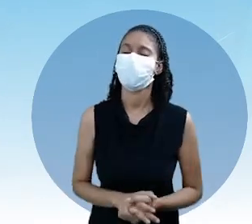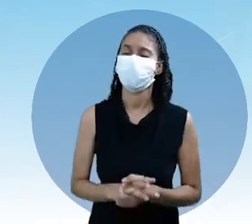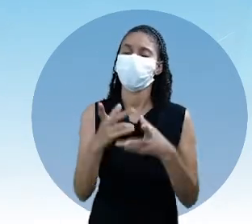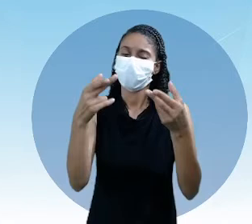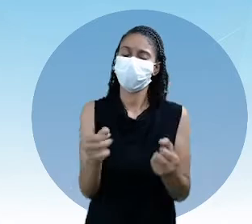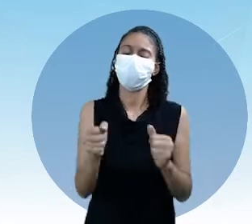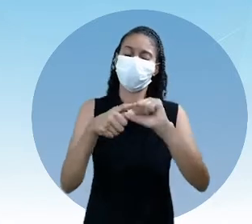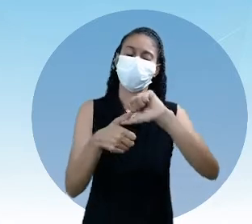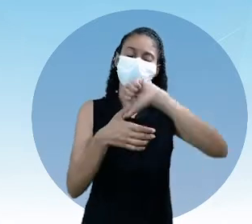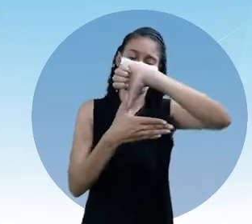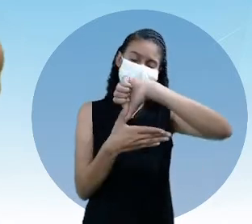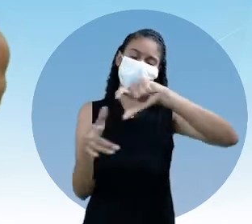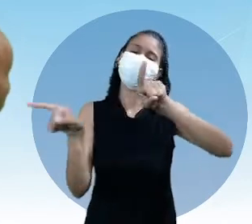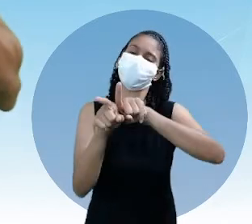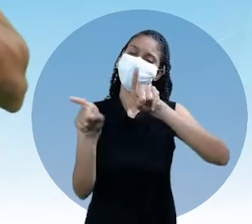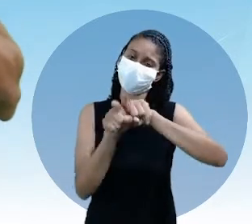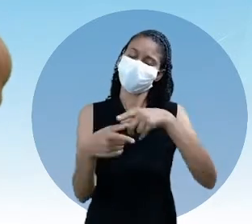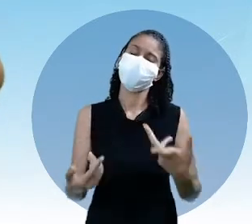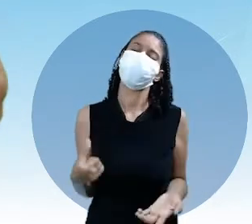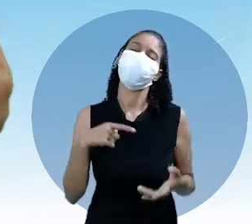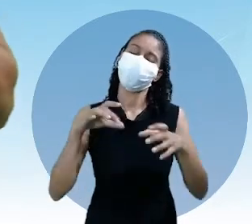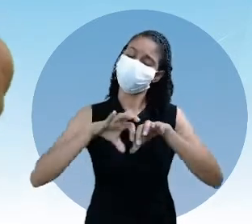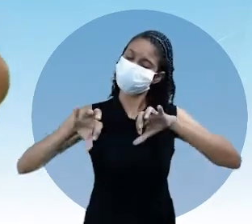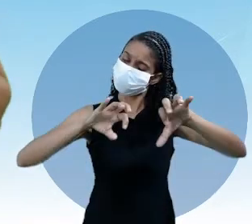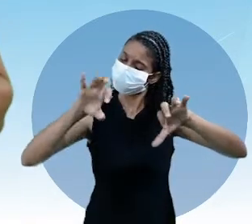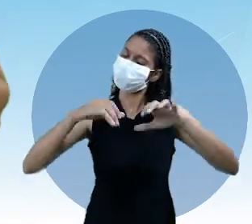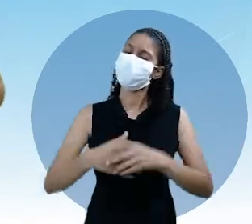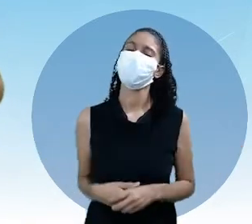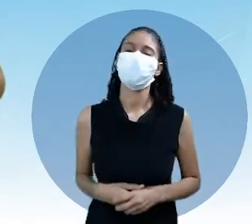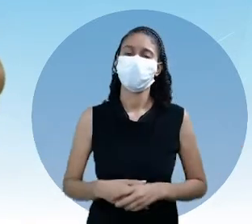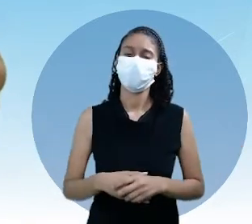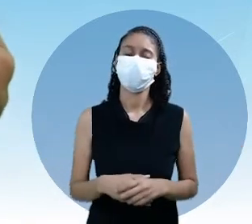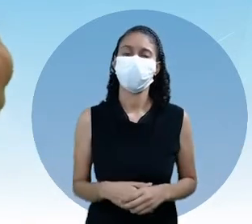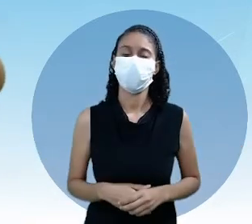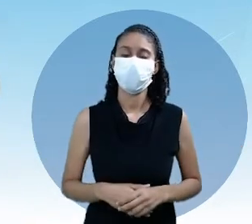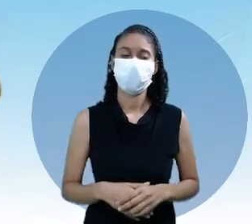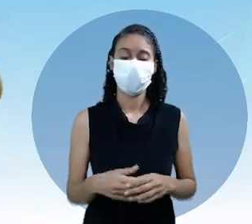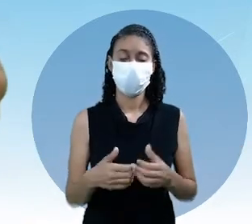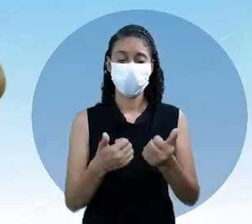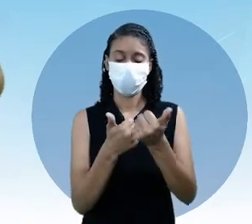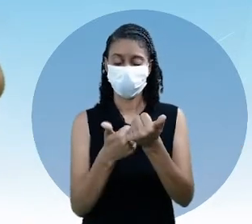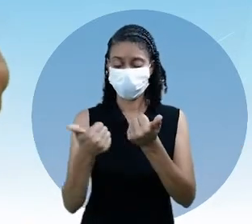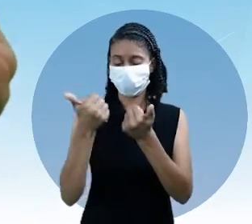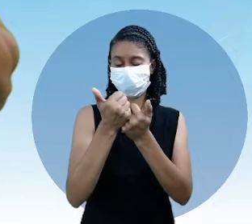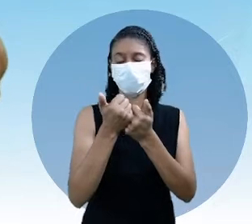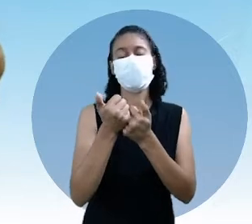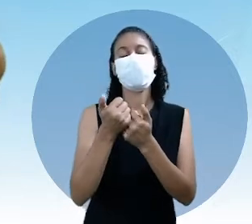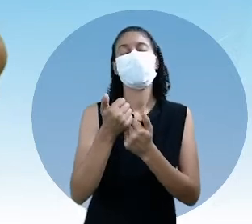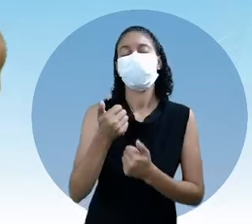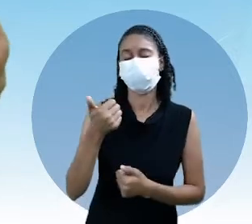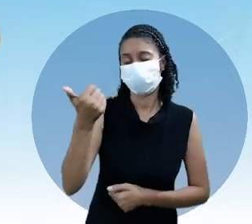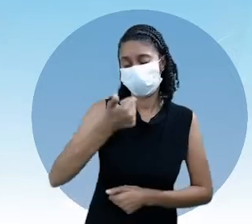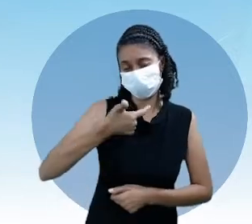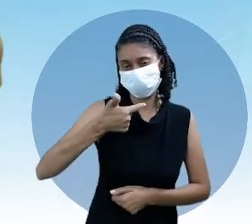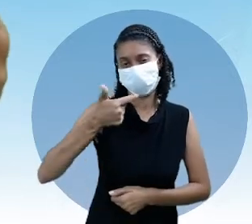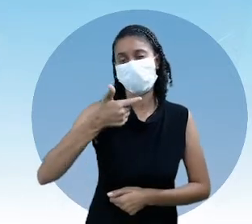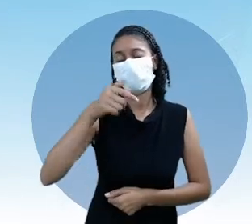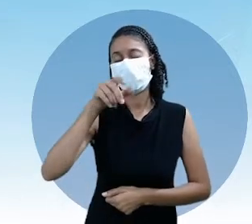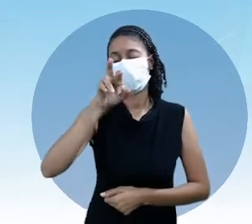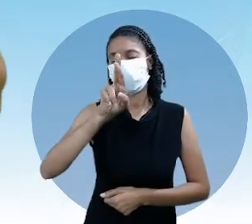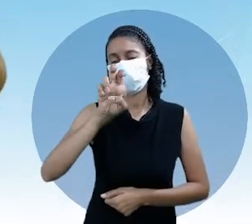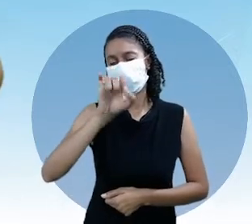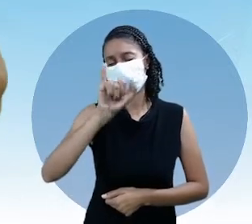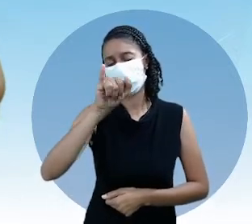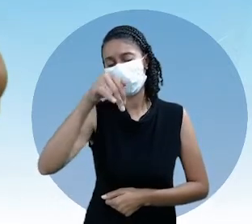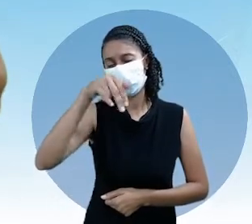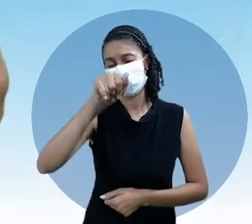América Espanhola. Então, tínhamos uma divisão em vice-reinados, né, principalmente, no qual elas estabeleciam